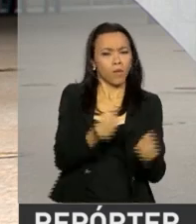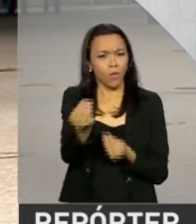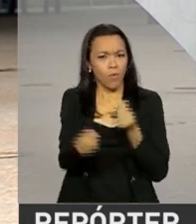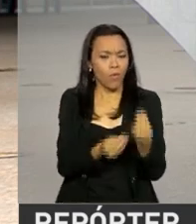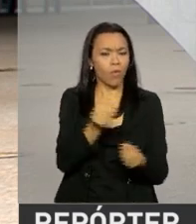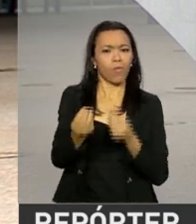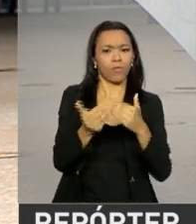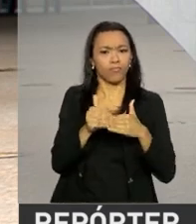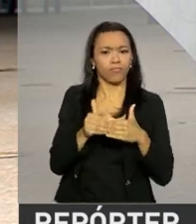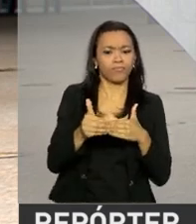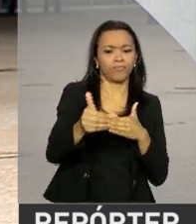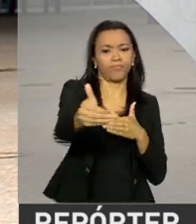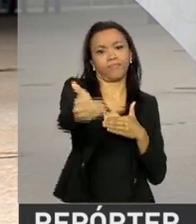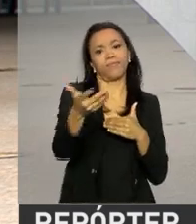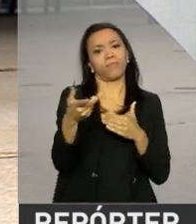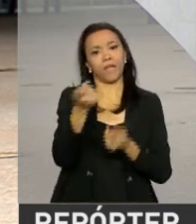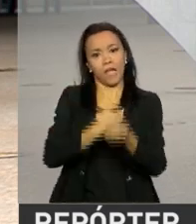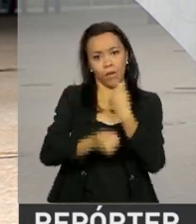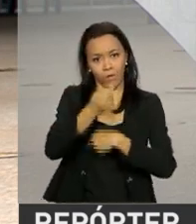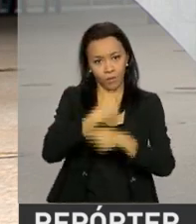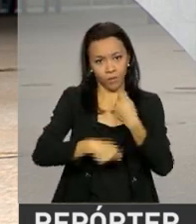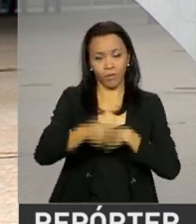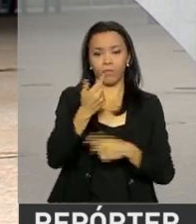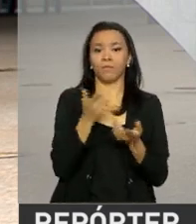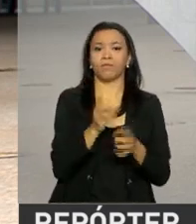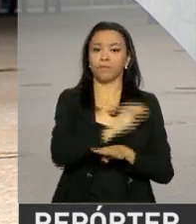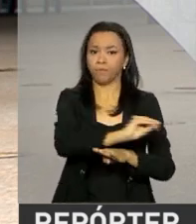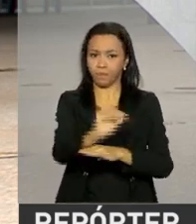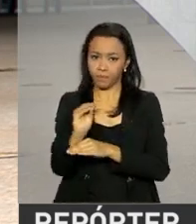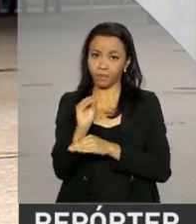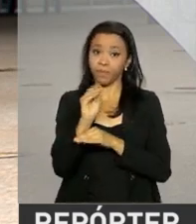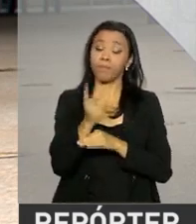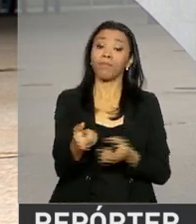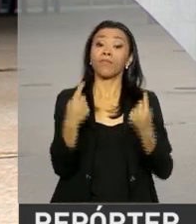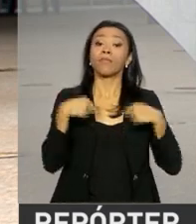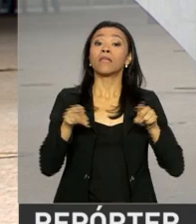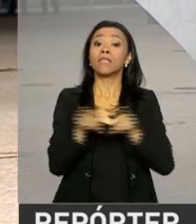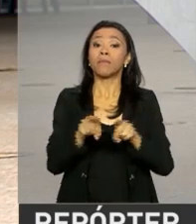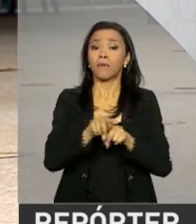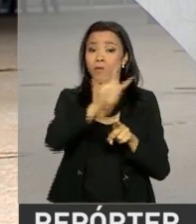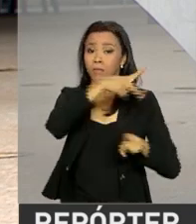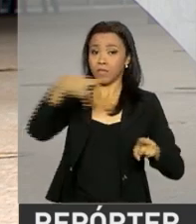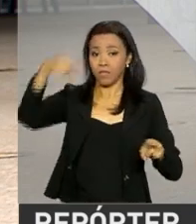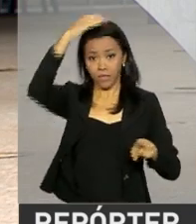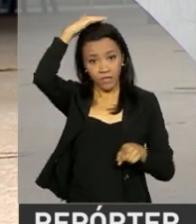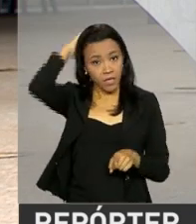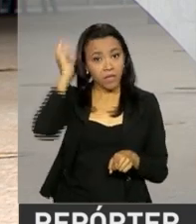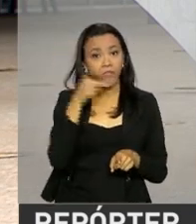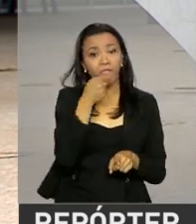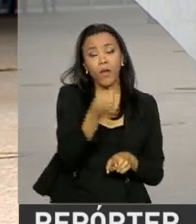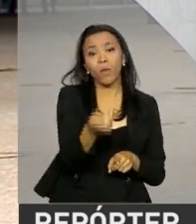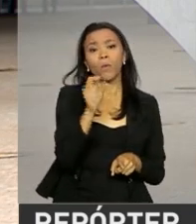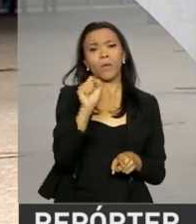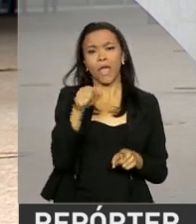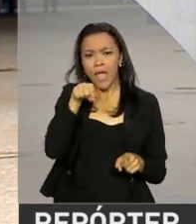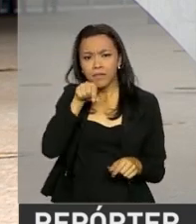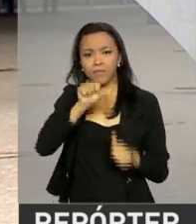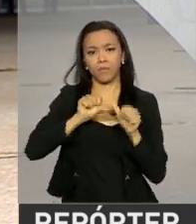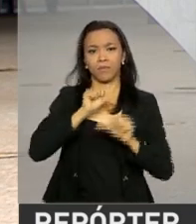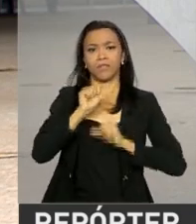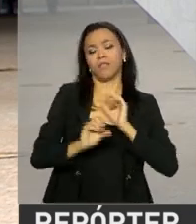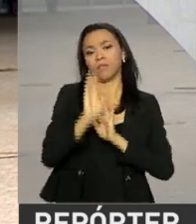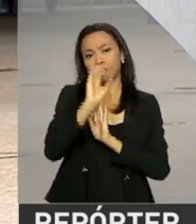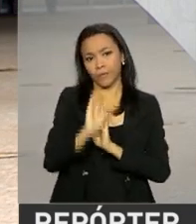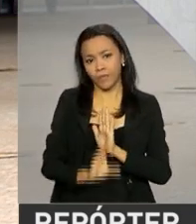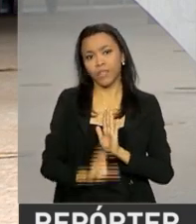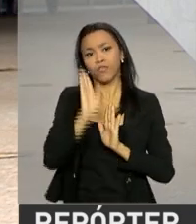crescimento econômico sustentável Presidente Michel Temer também destacou que essa iniciativa essa reestruturação foi